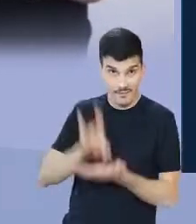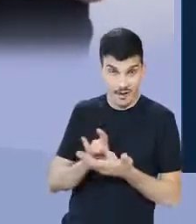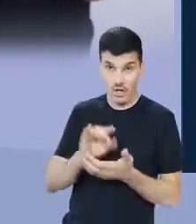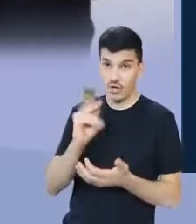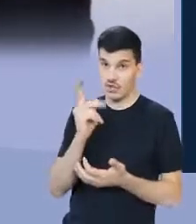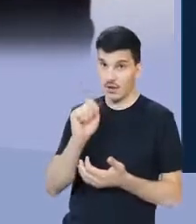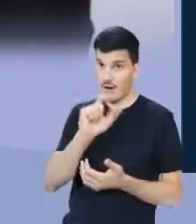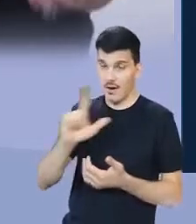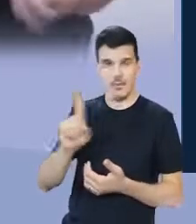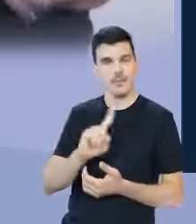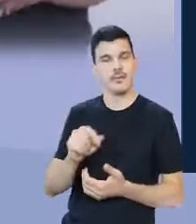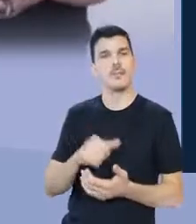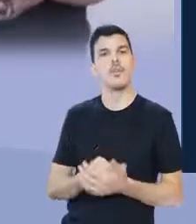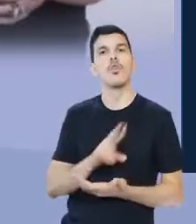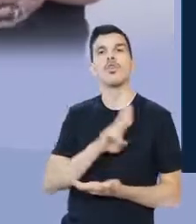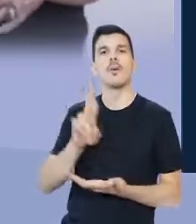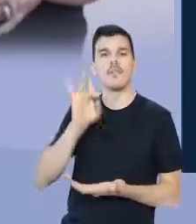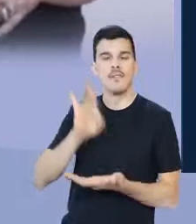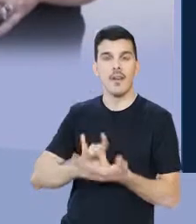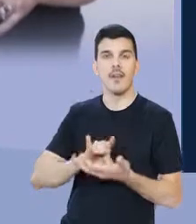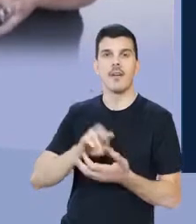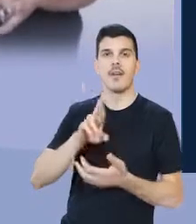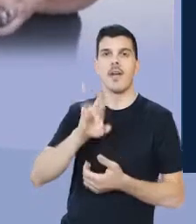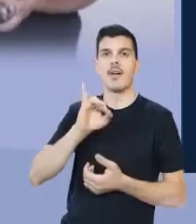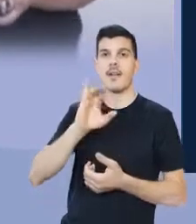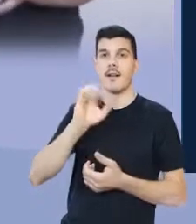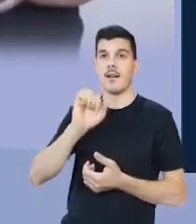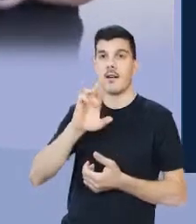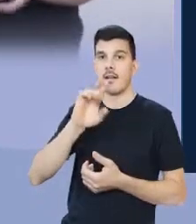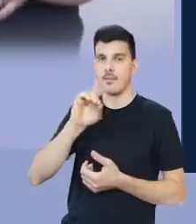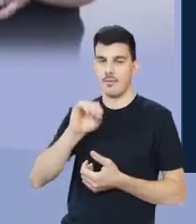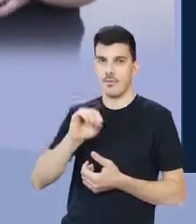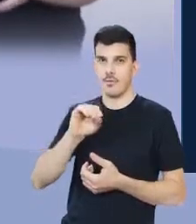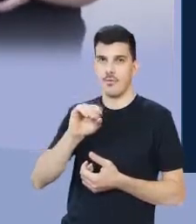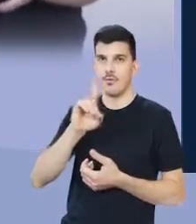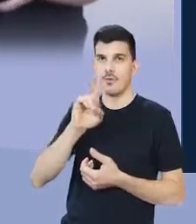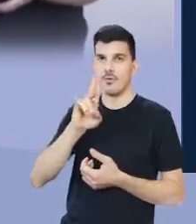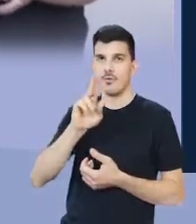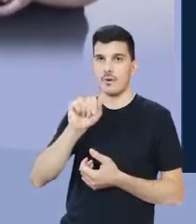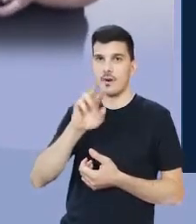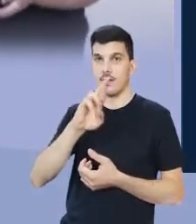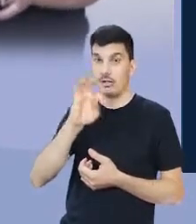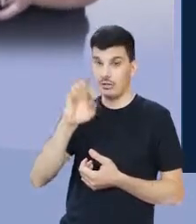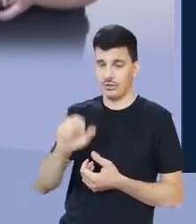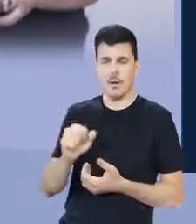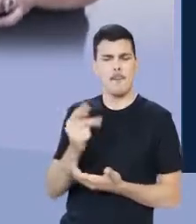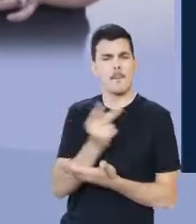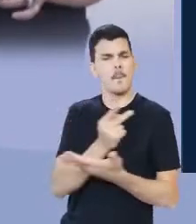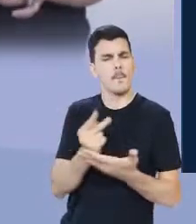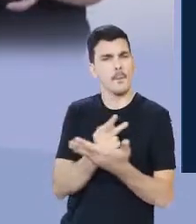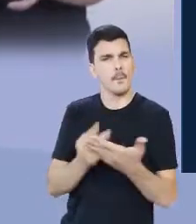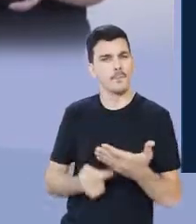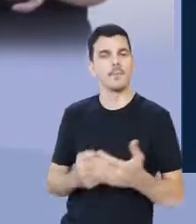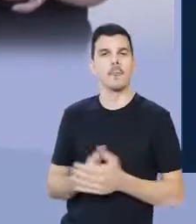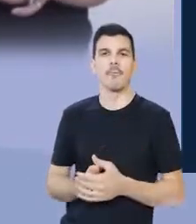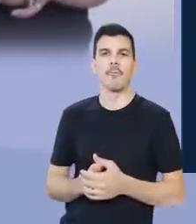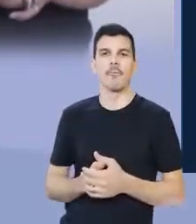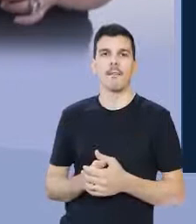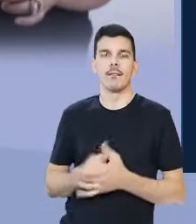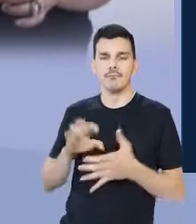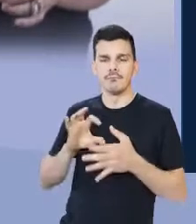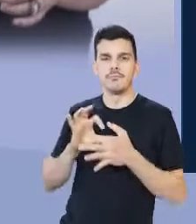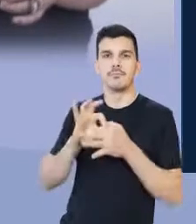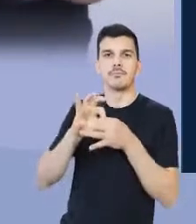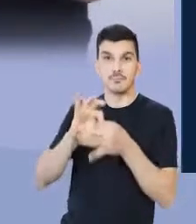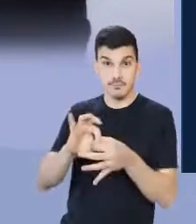Chacal. Seu nome verdadeiro é Ricardo de Carvalho Duarte. Também grande poeta,